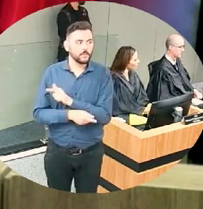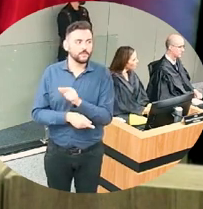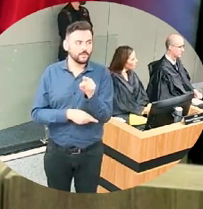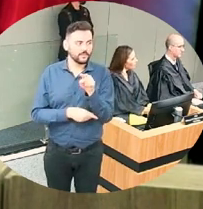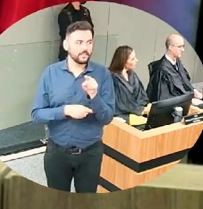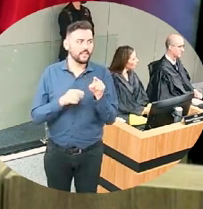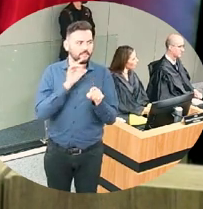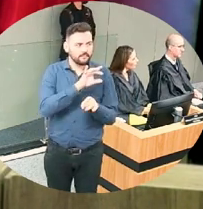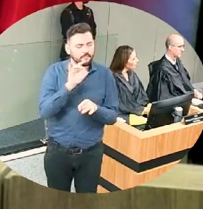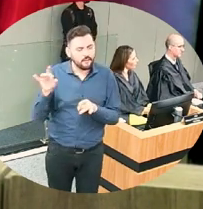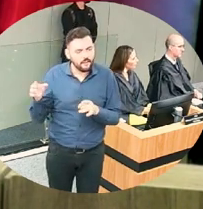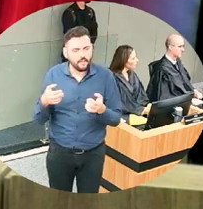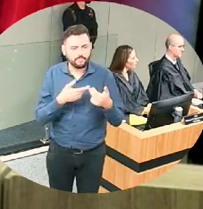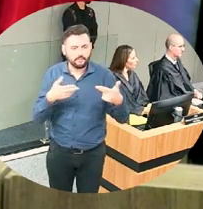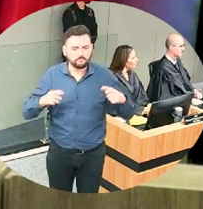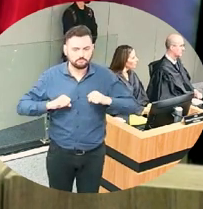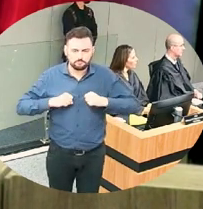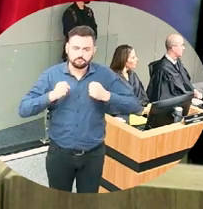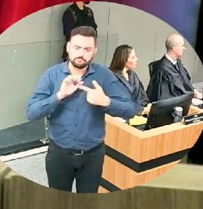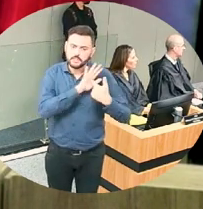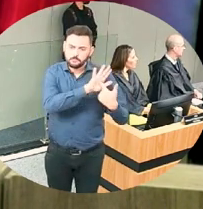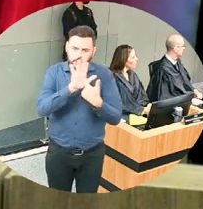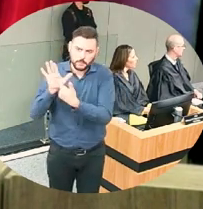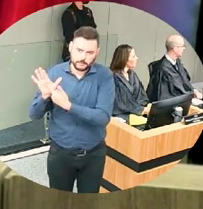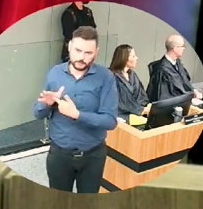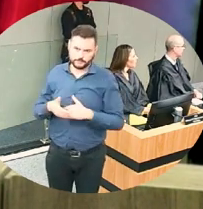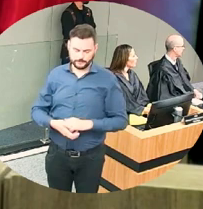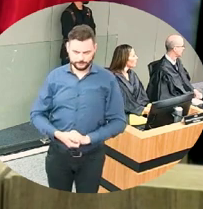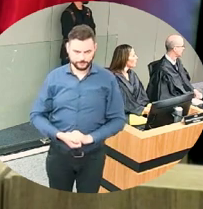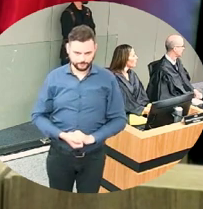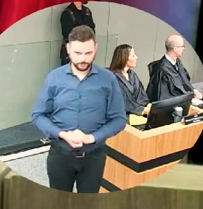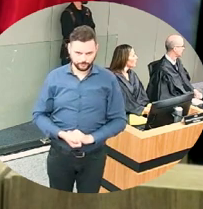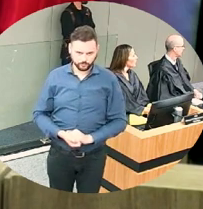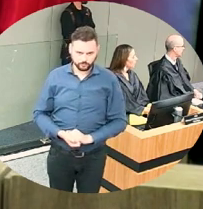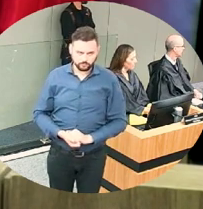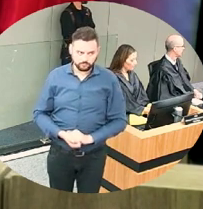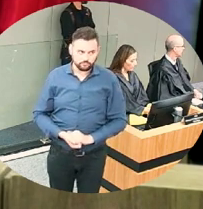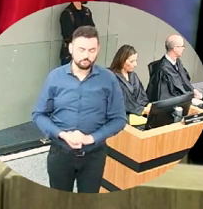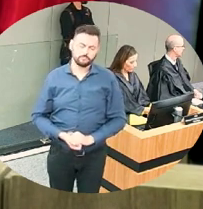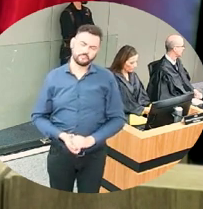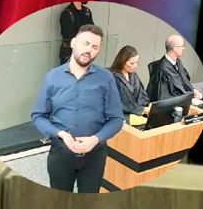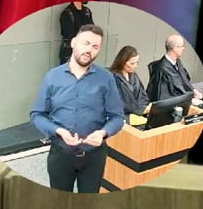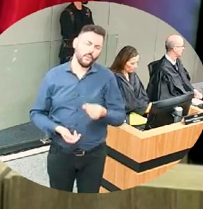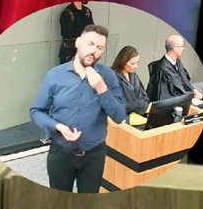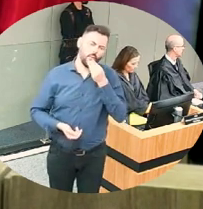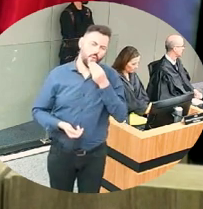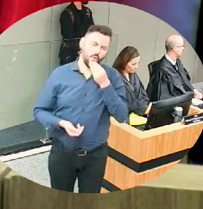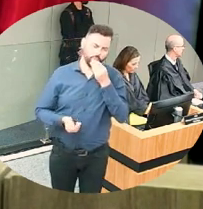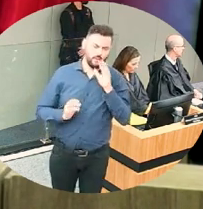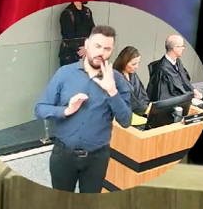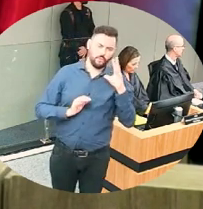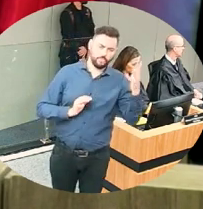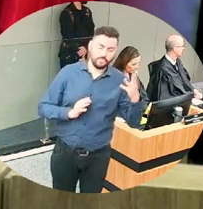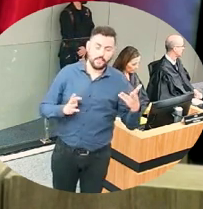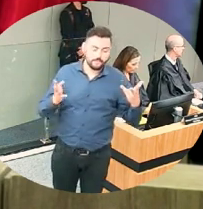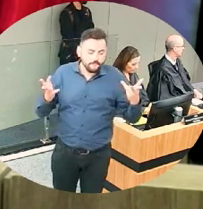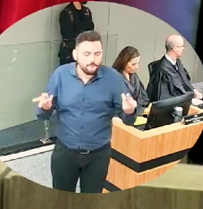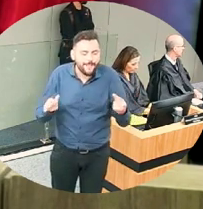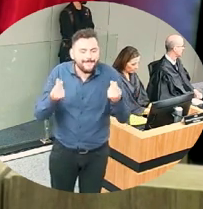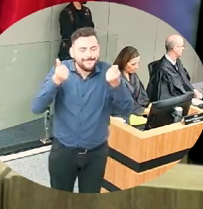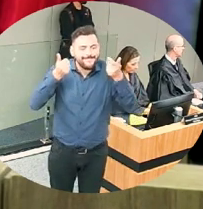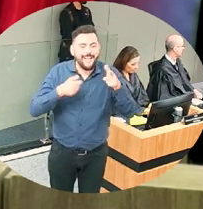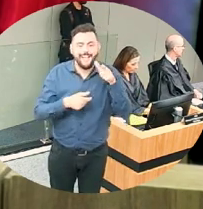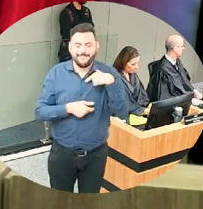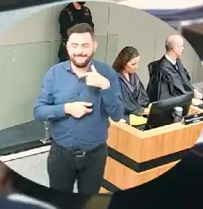que lhe chegam como vossas excelências têm demonstrado é claro que essas qualidades e muitas outras serão muito